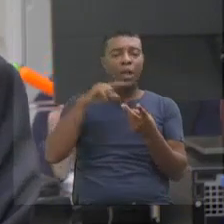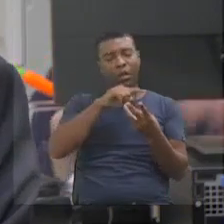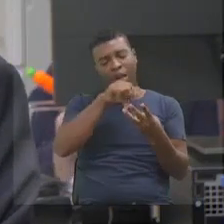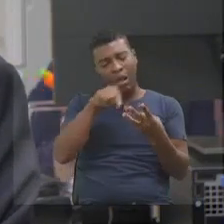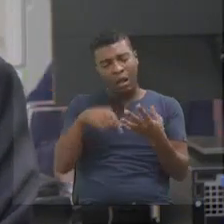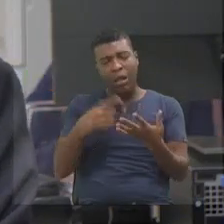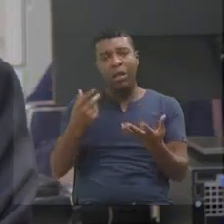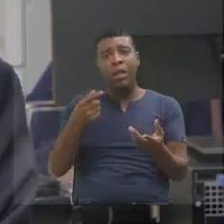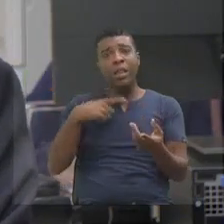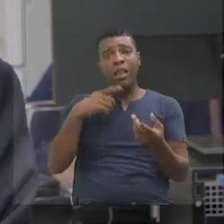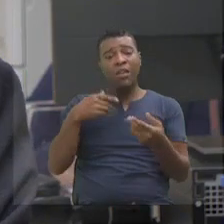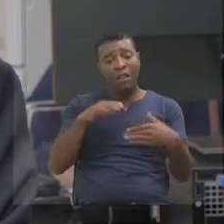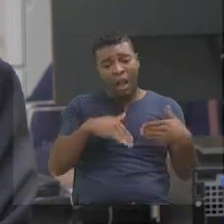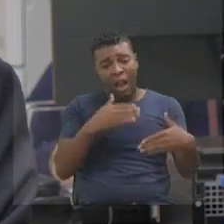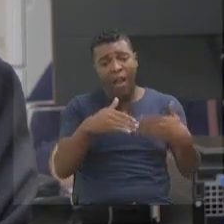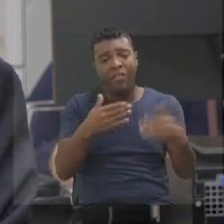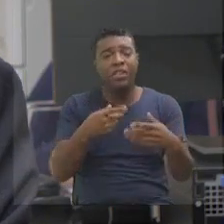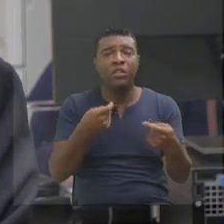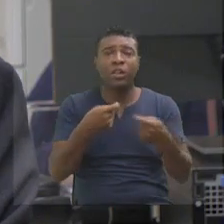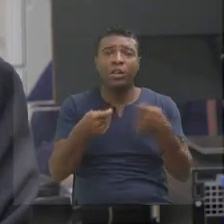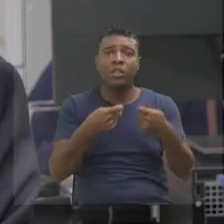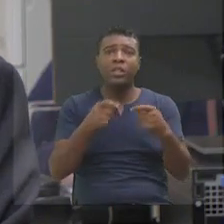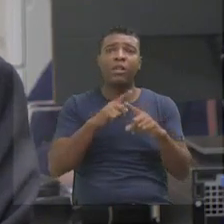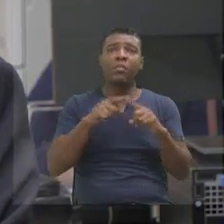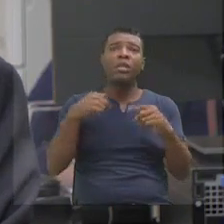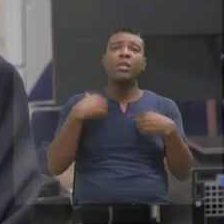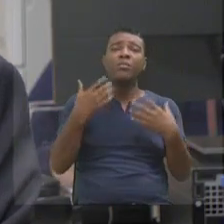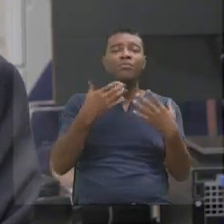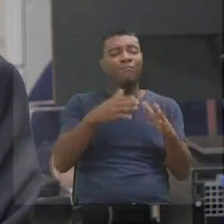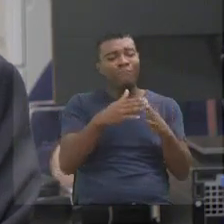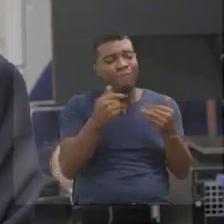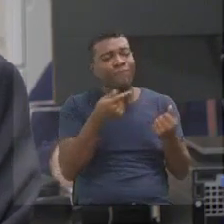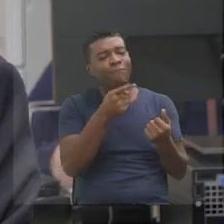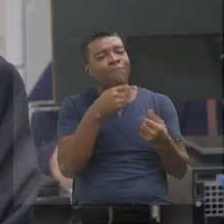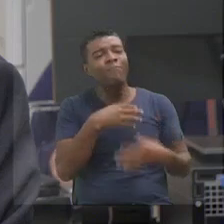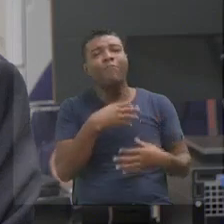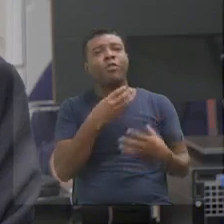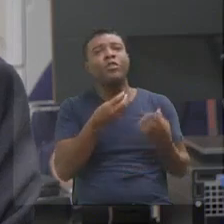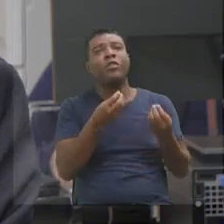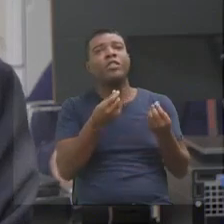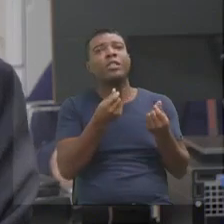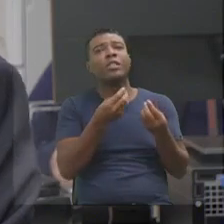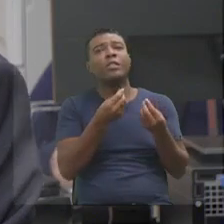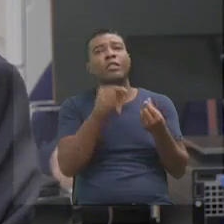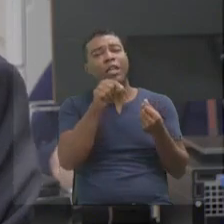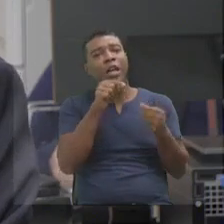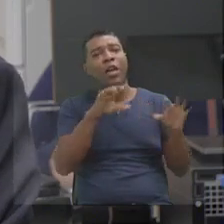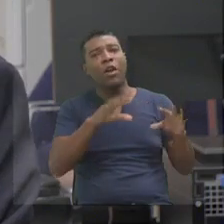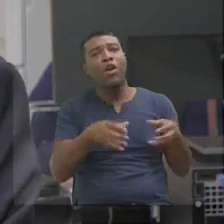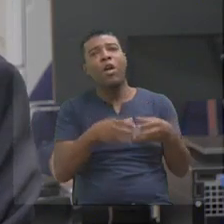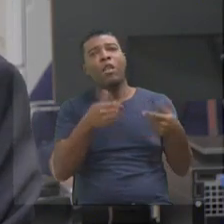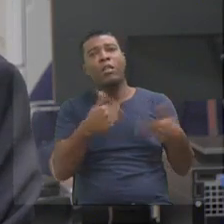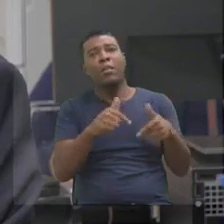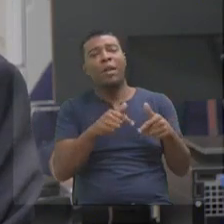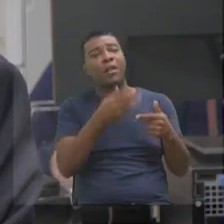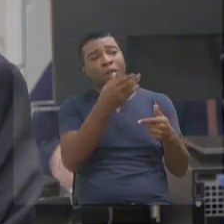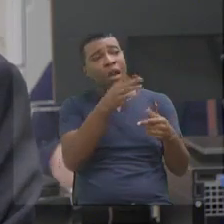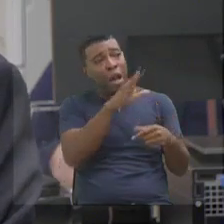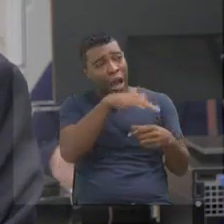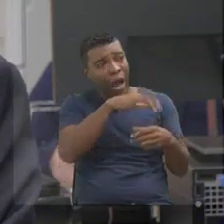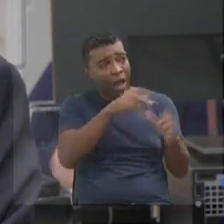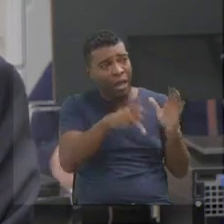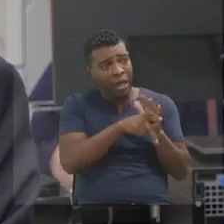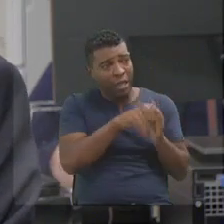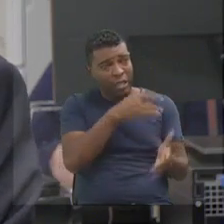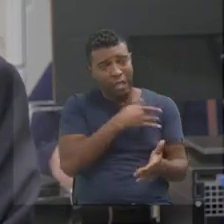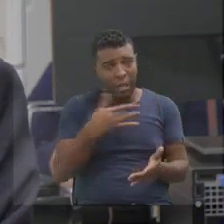negociação ontem mas eu pediria essa sensibilidade com esse trabalhadores e vossa excelência da área de saúde e que